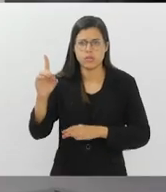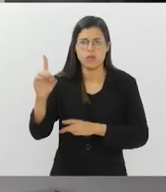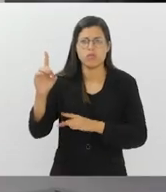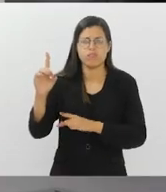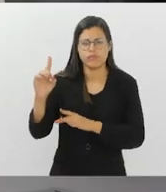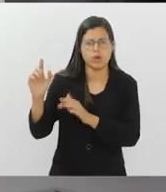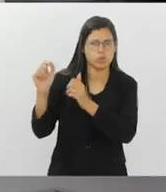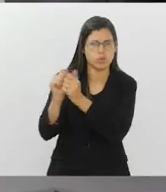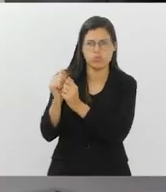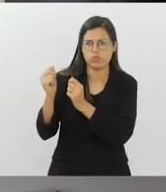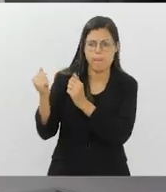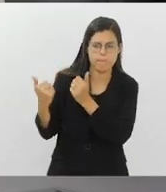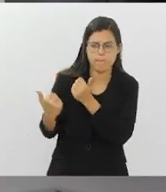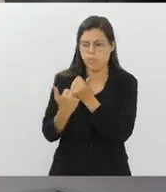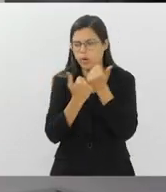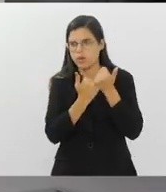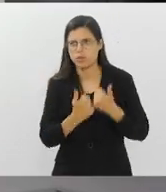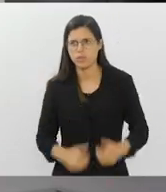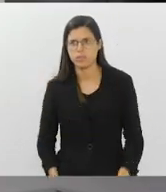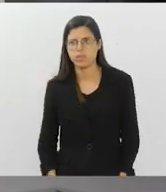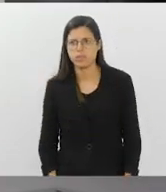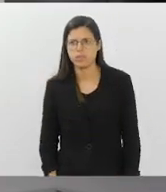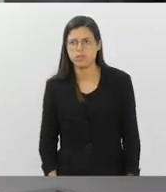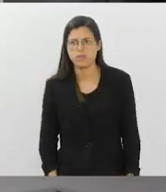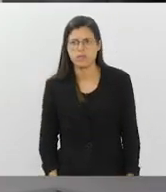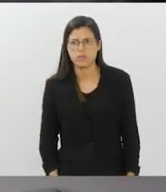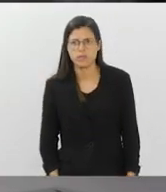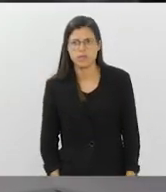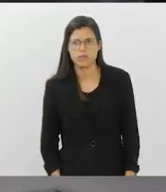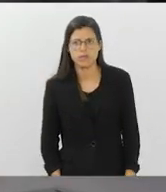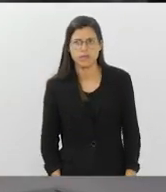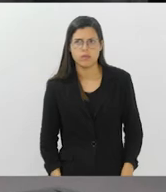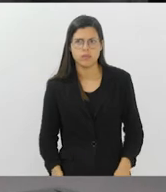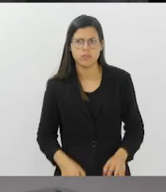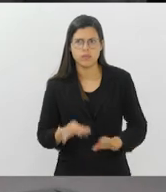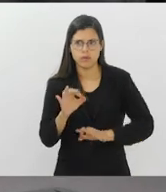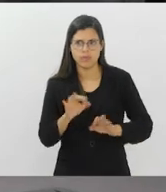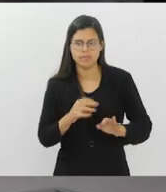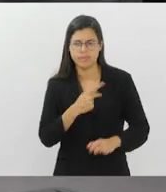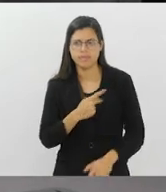Deixa eu... Pela ordem, bom, senhor presidente...